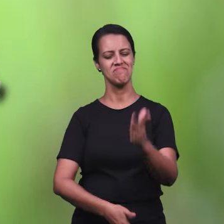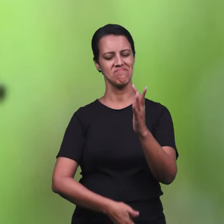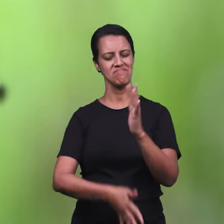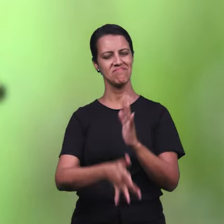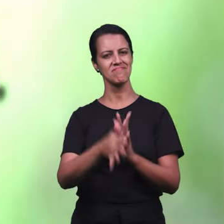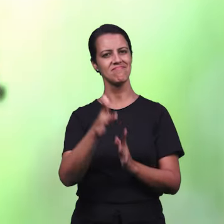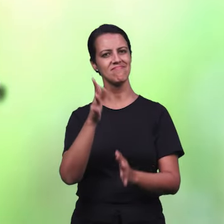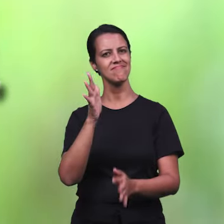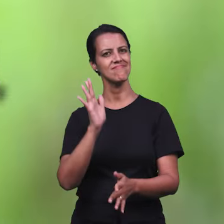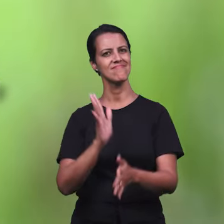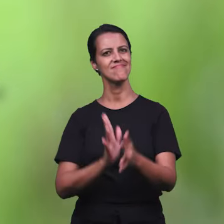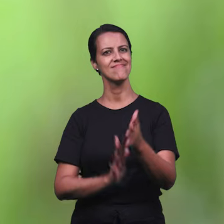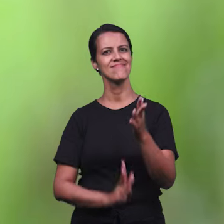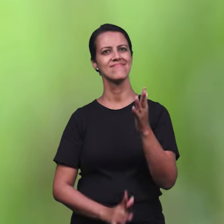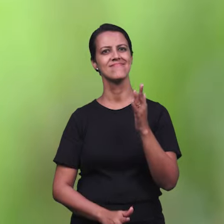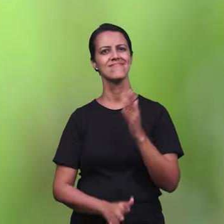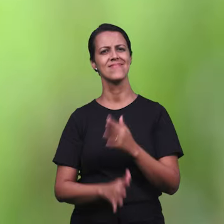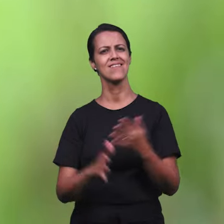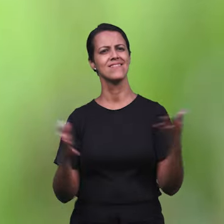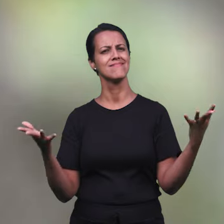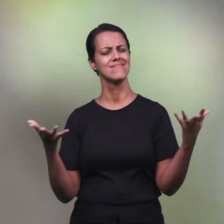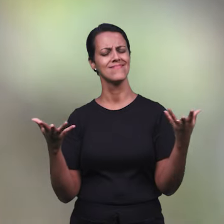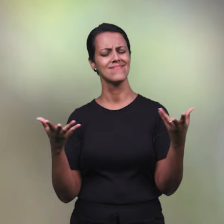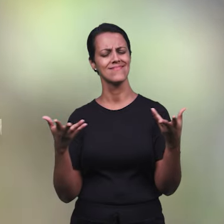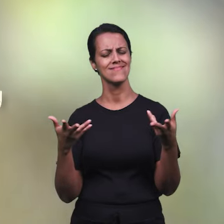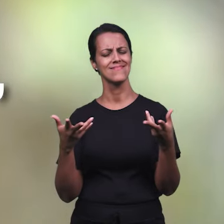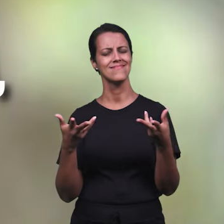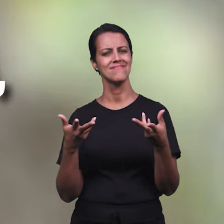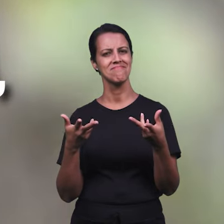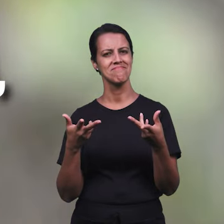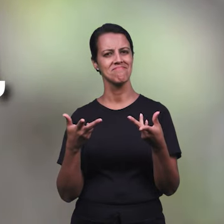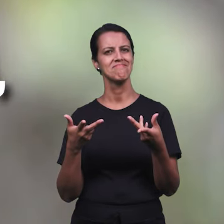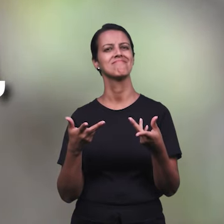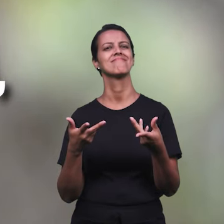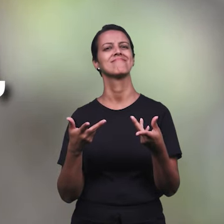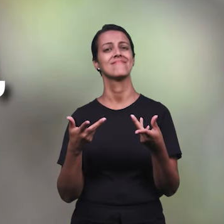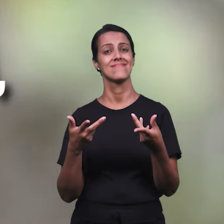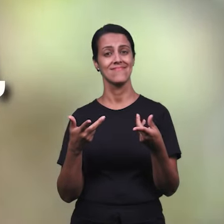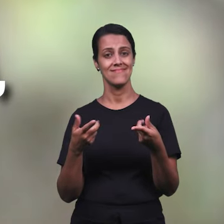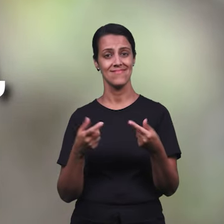sem p ó que Ventura